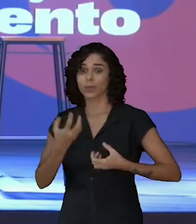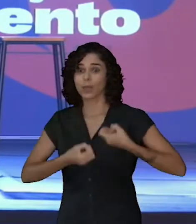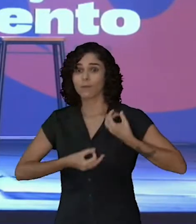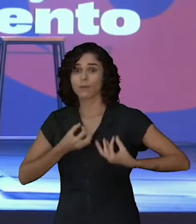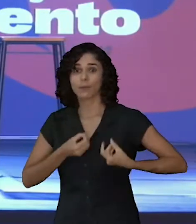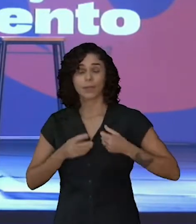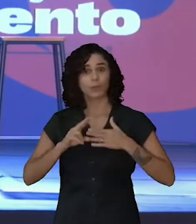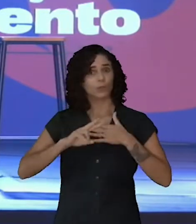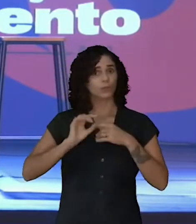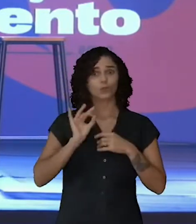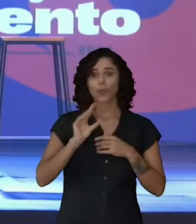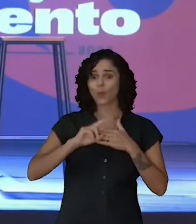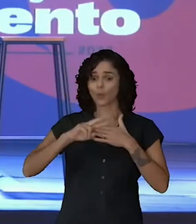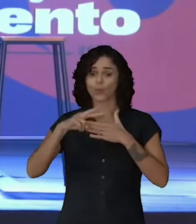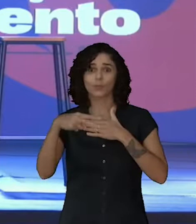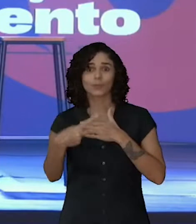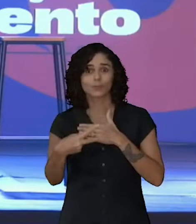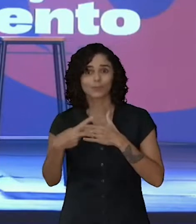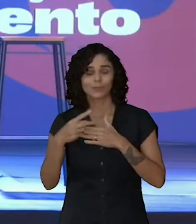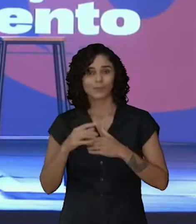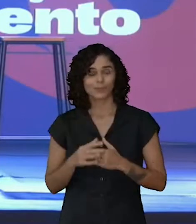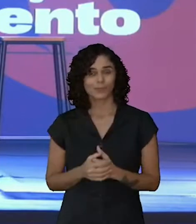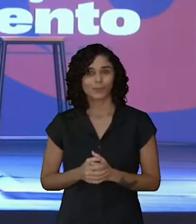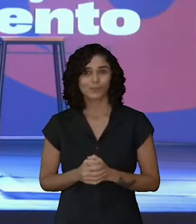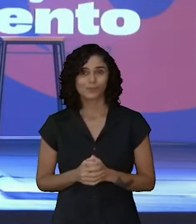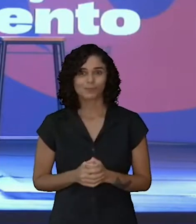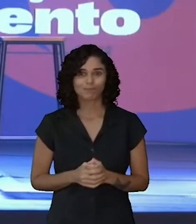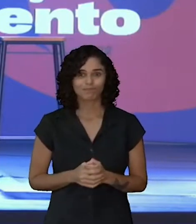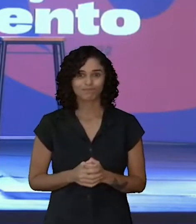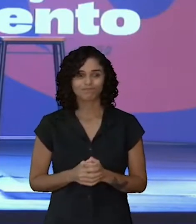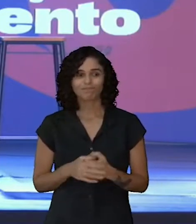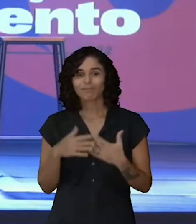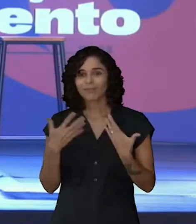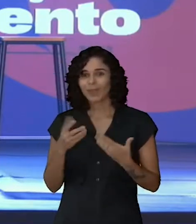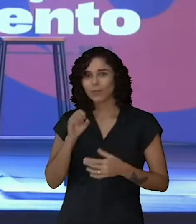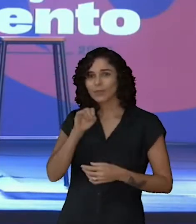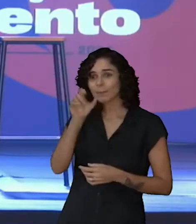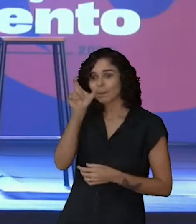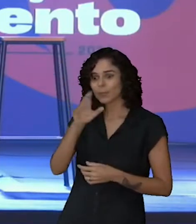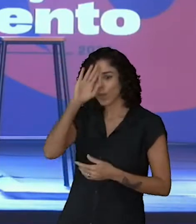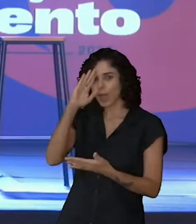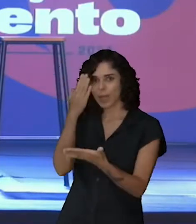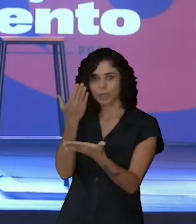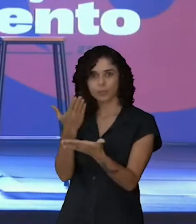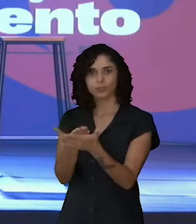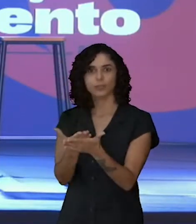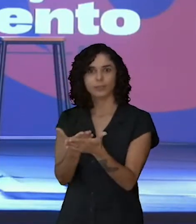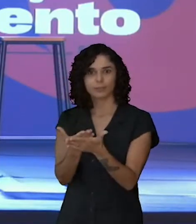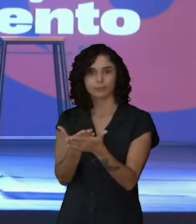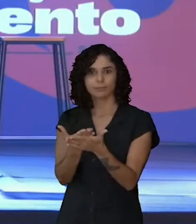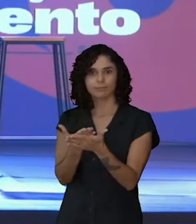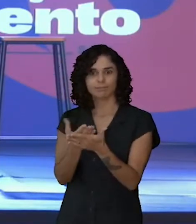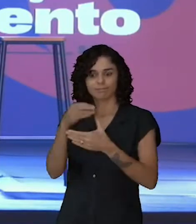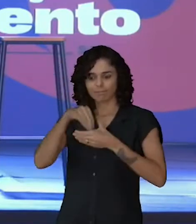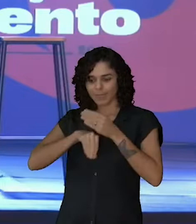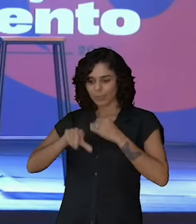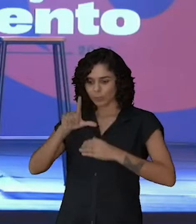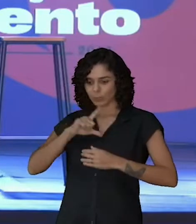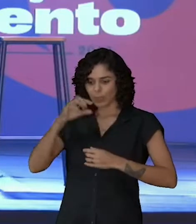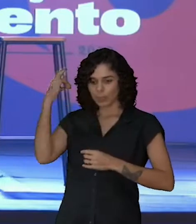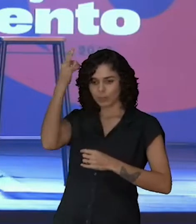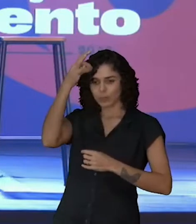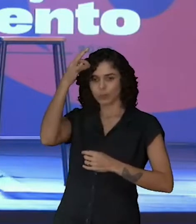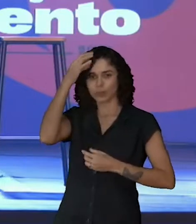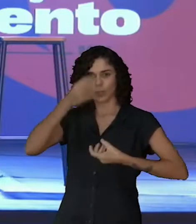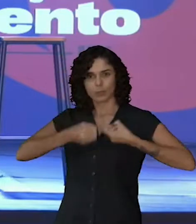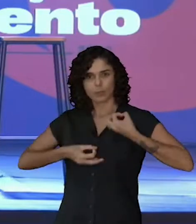efeito colateral. Eles seguem aqueles que creem. E não são os que creem que